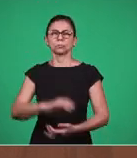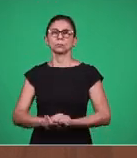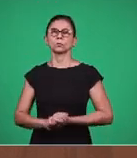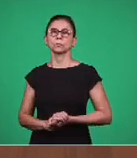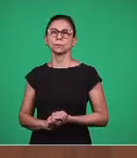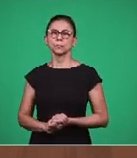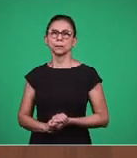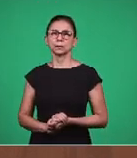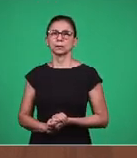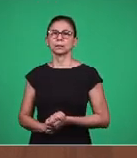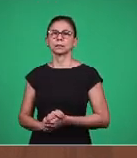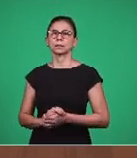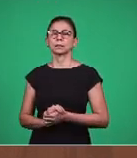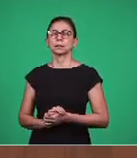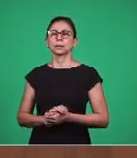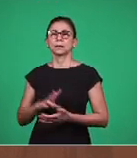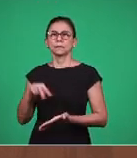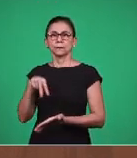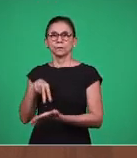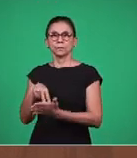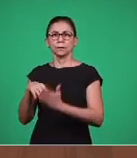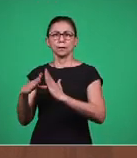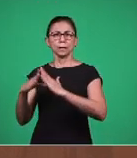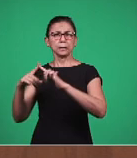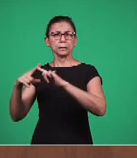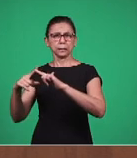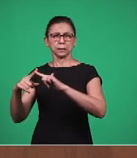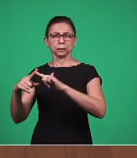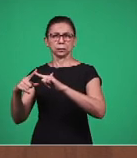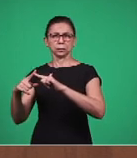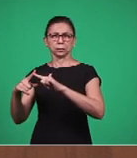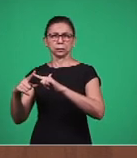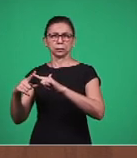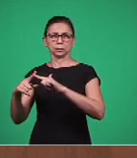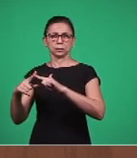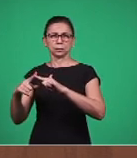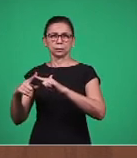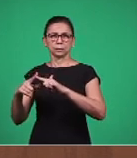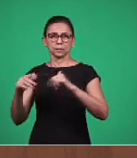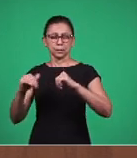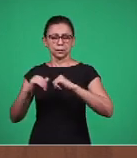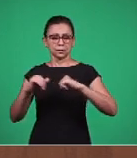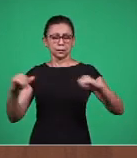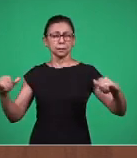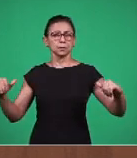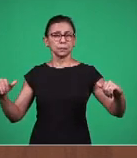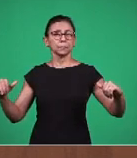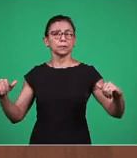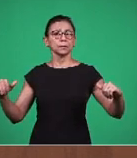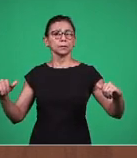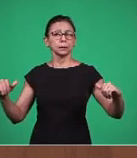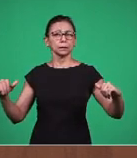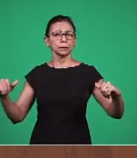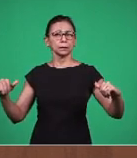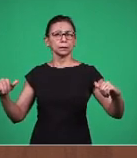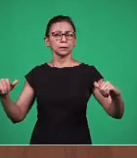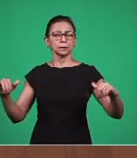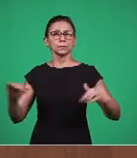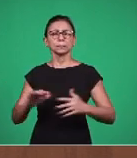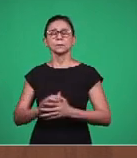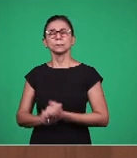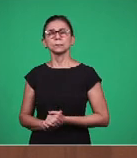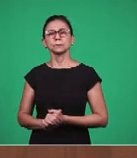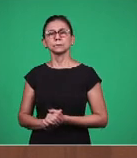igreja no mundo, para fazer uma separação, para chamar para dentro dela